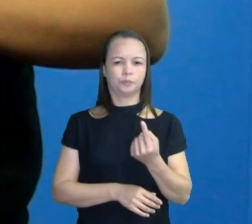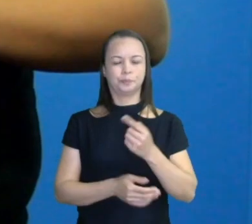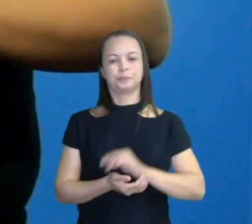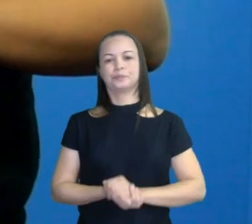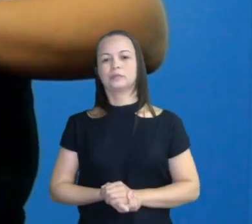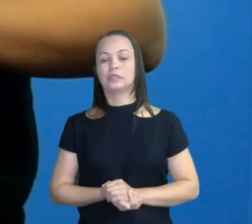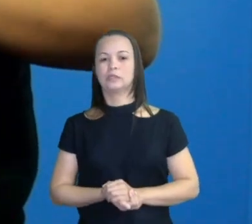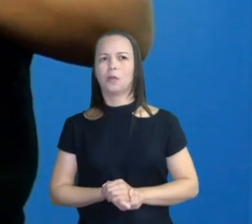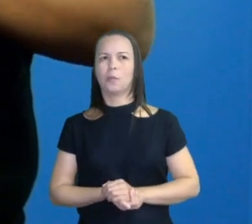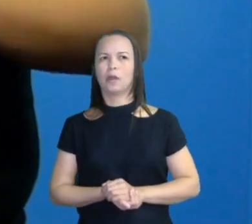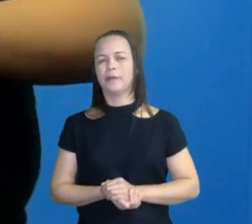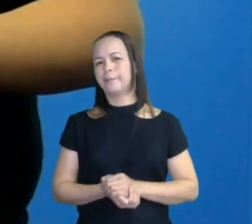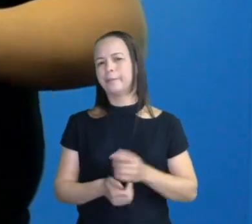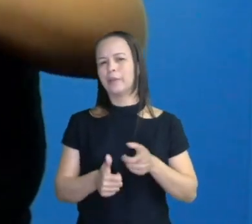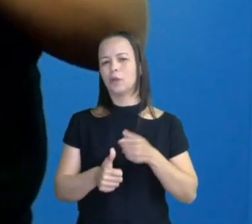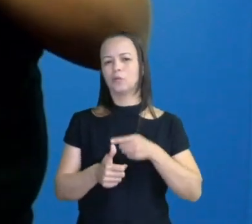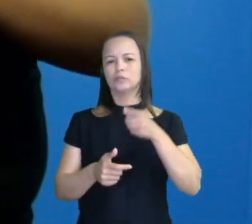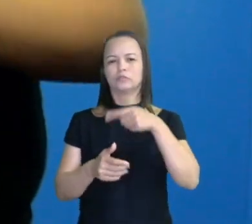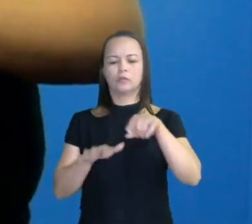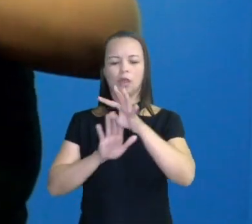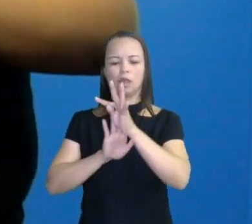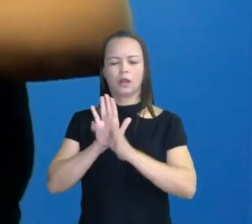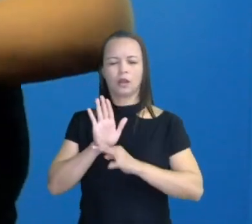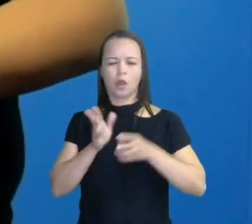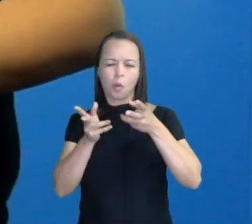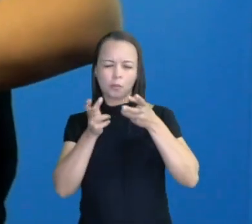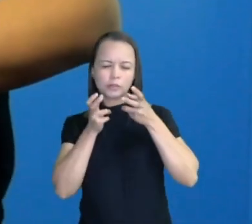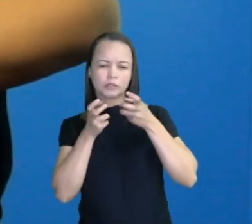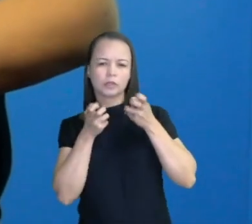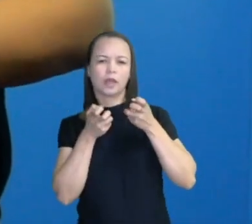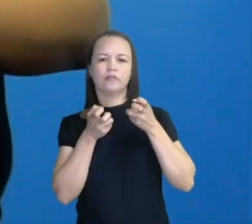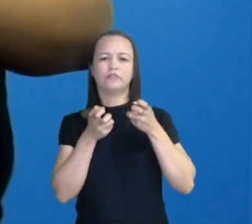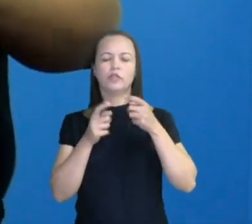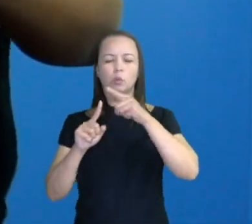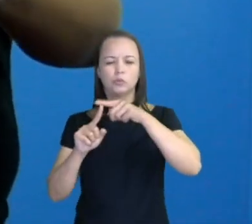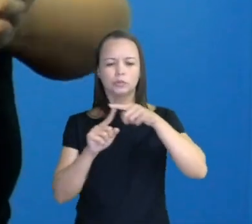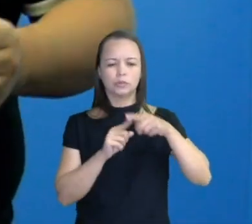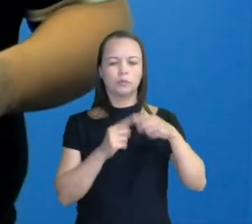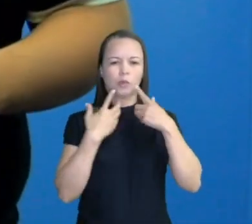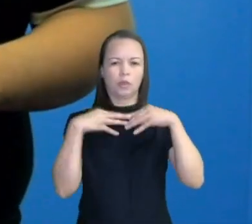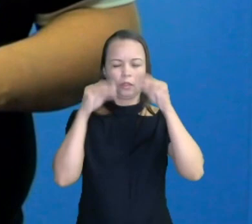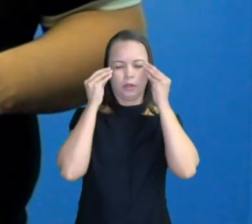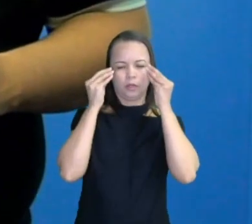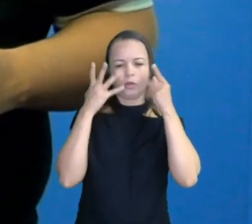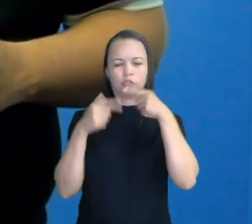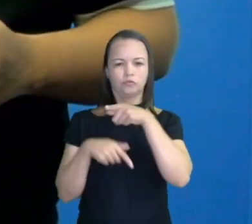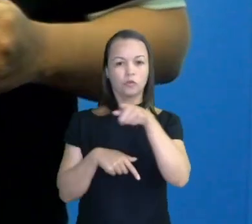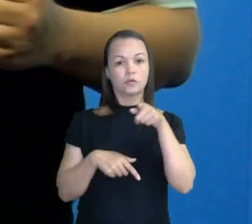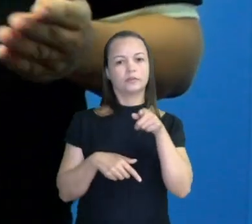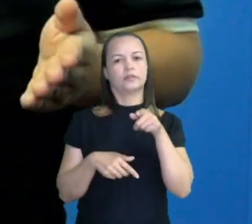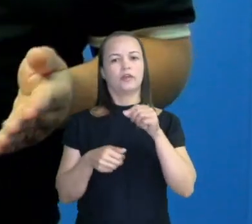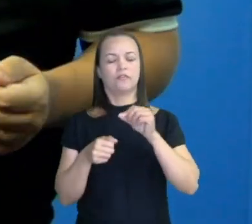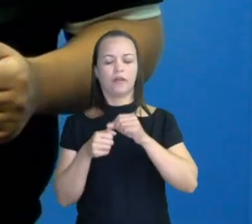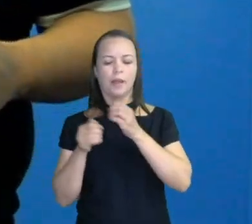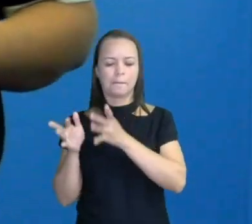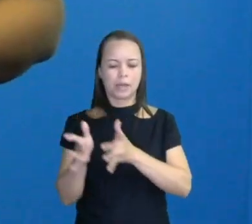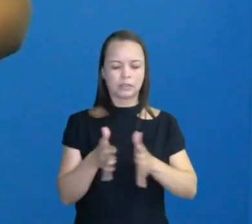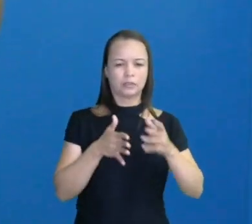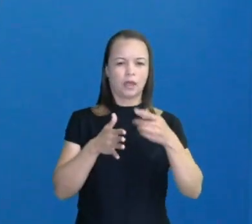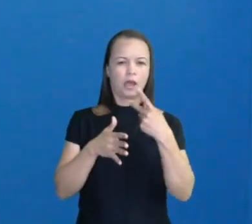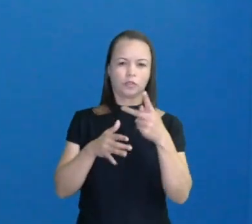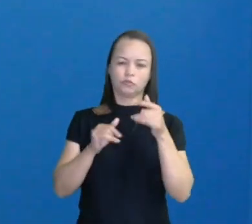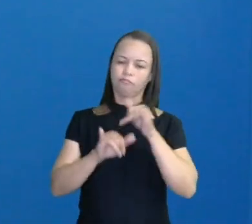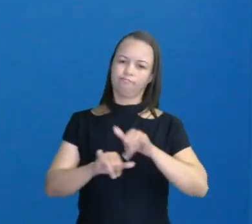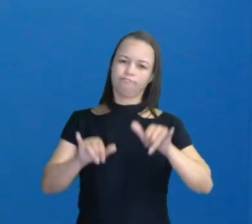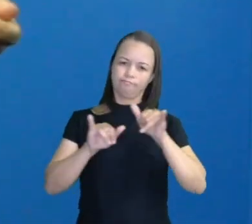você vai fazer um texto, observe o tipo de linguagem ao qual você vai passar sua